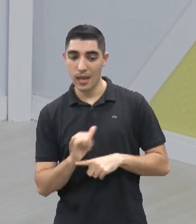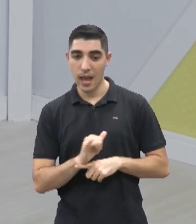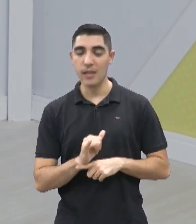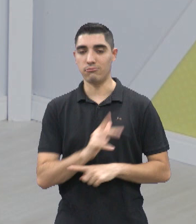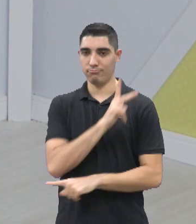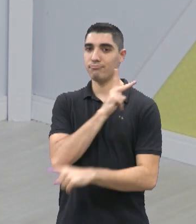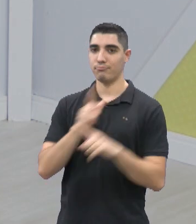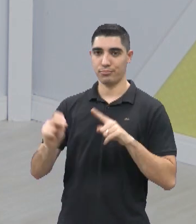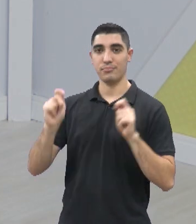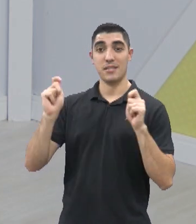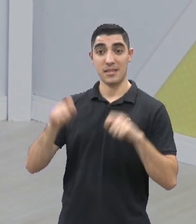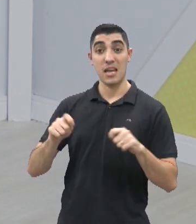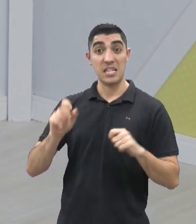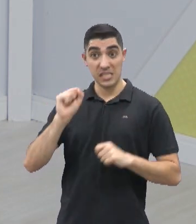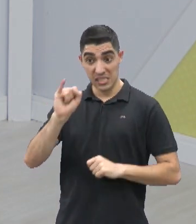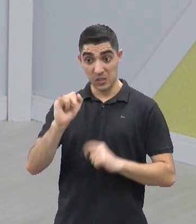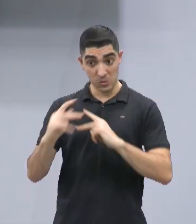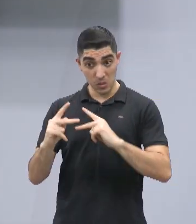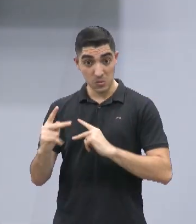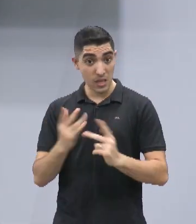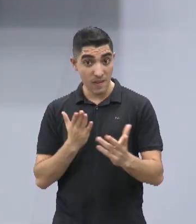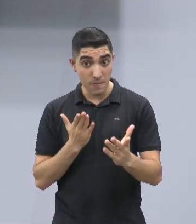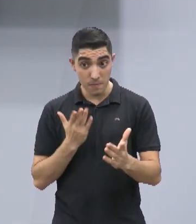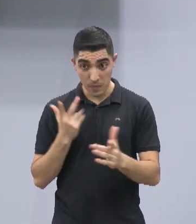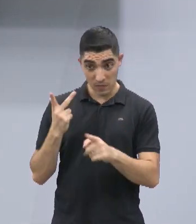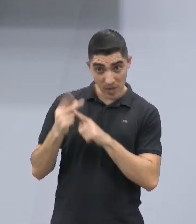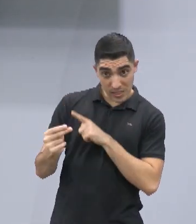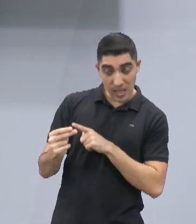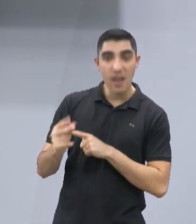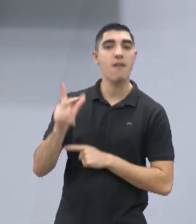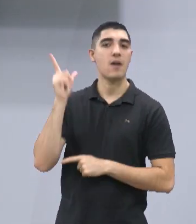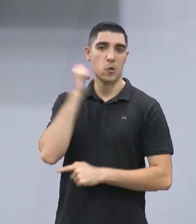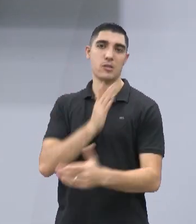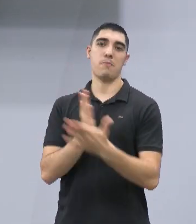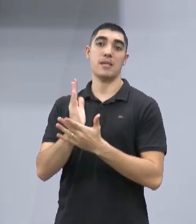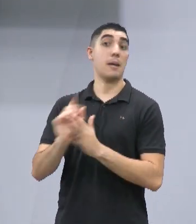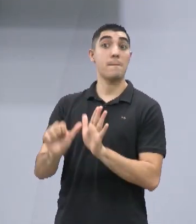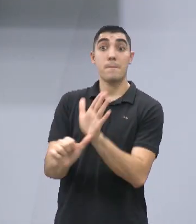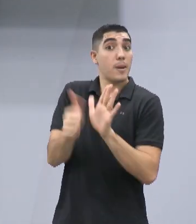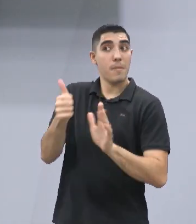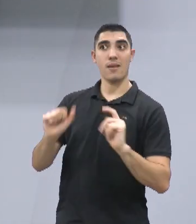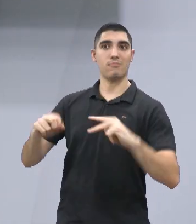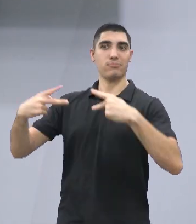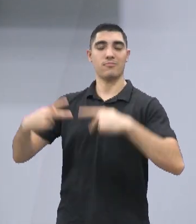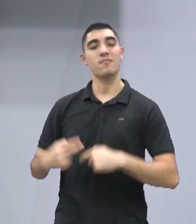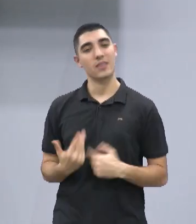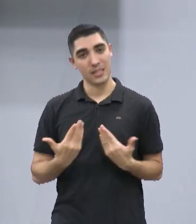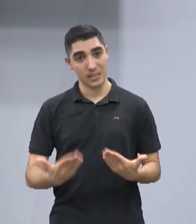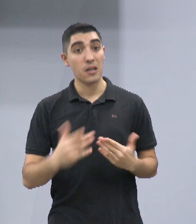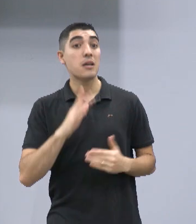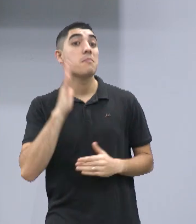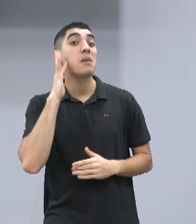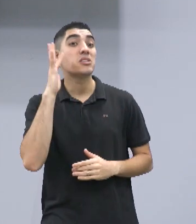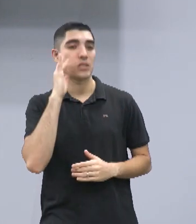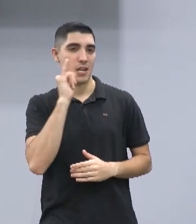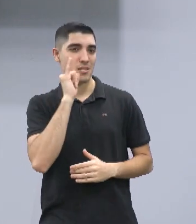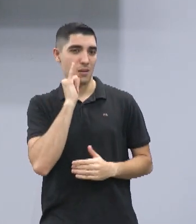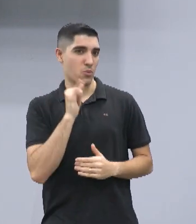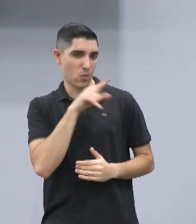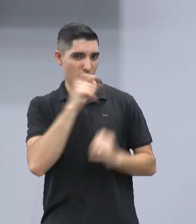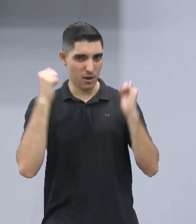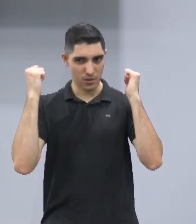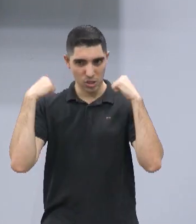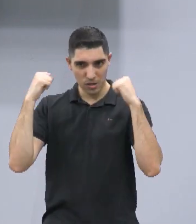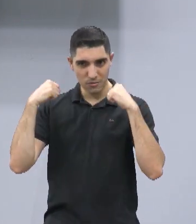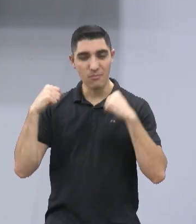José seria inédito passar para as semifinais, não é isso? E se fora de casa o Femali já atacou do jeito que atacou, precisando do